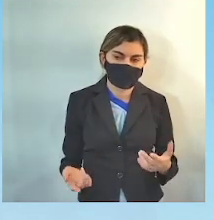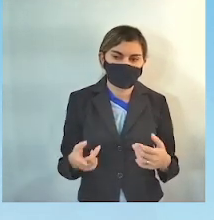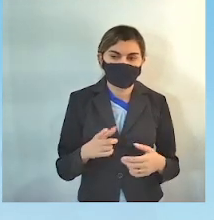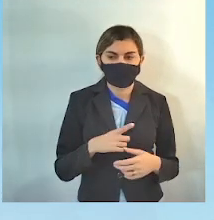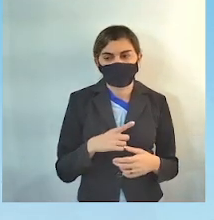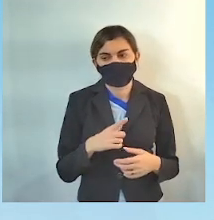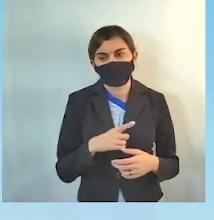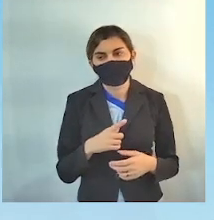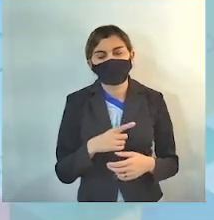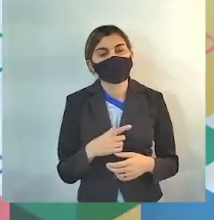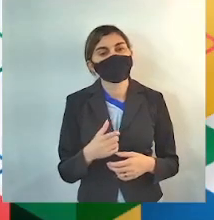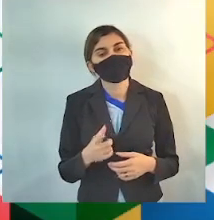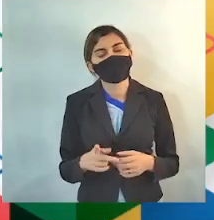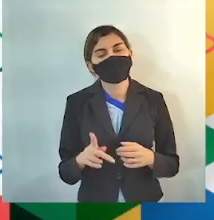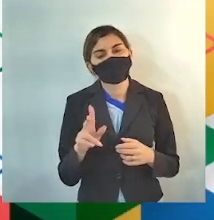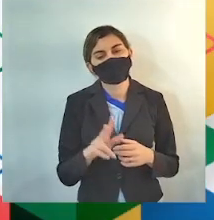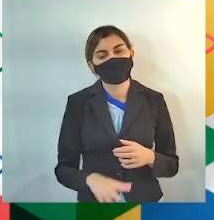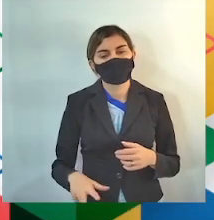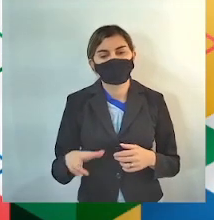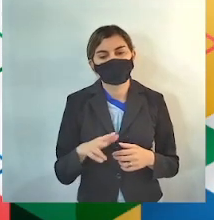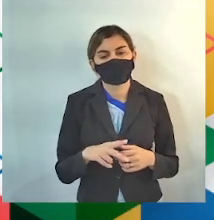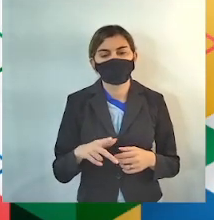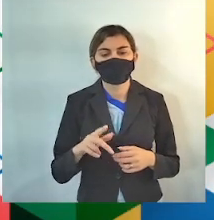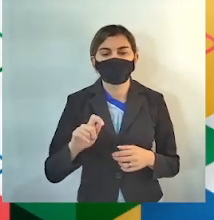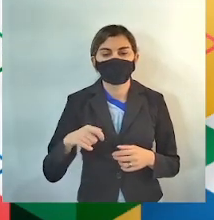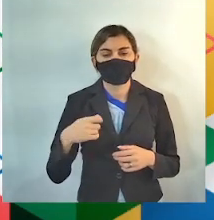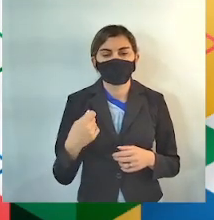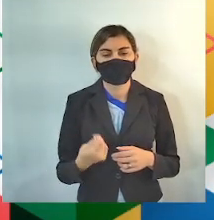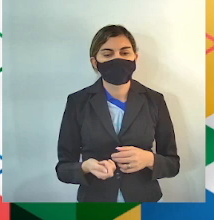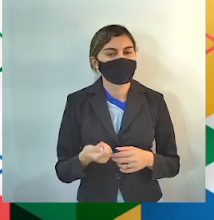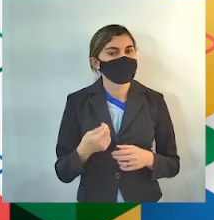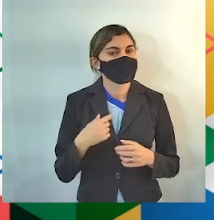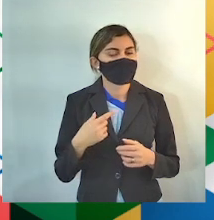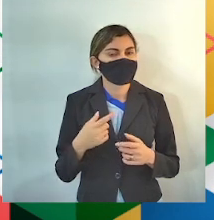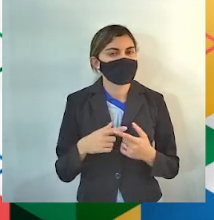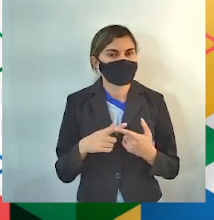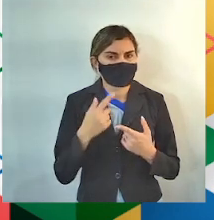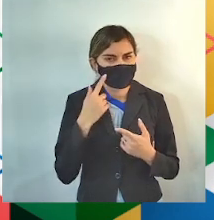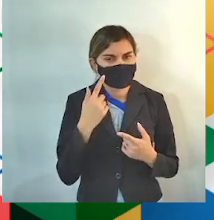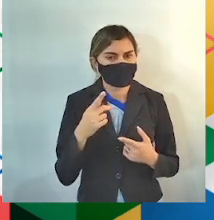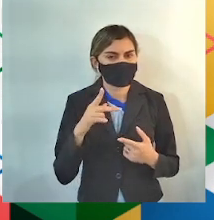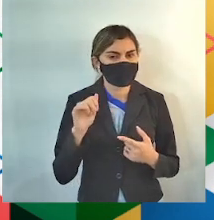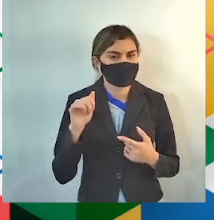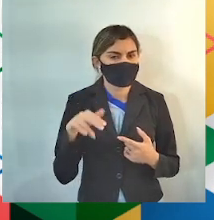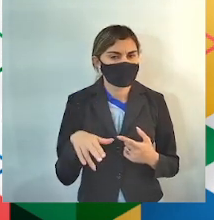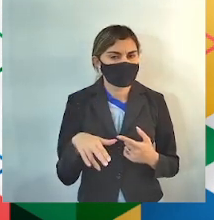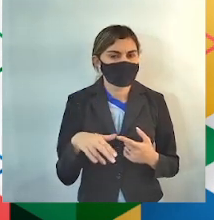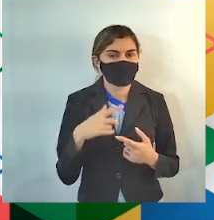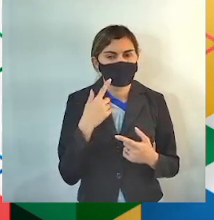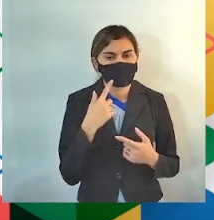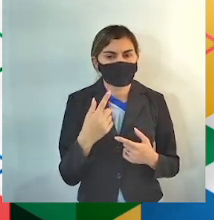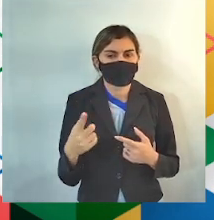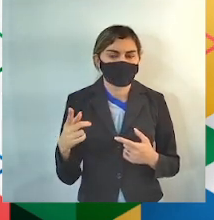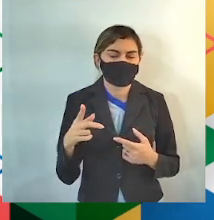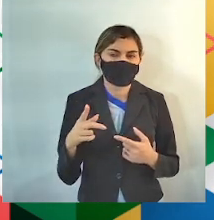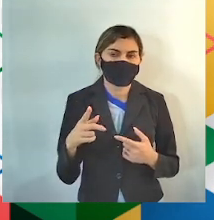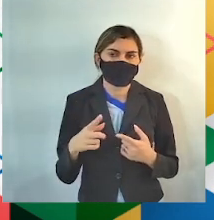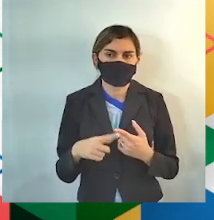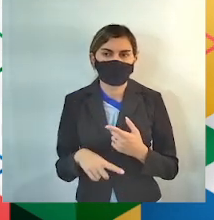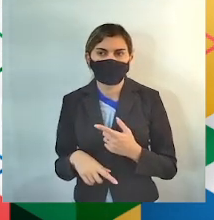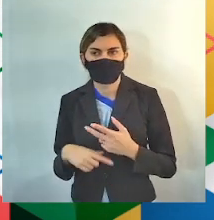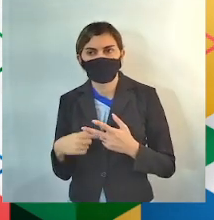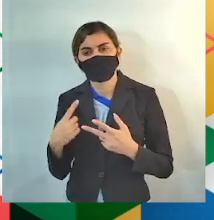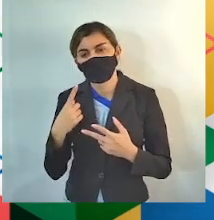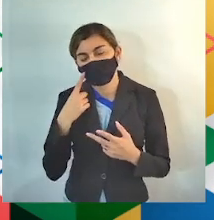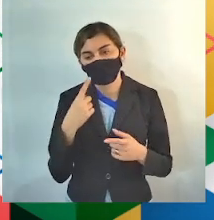a questão do demonstrative pronouns, singular e plural. This is a red pen. These are blue pens.